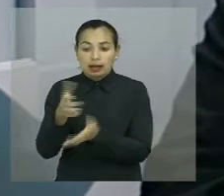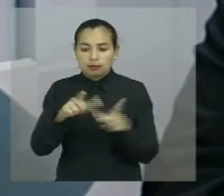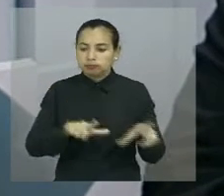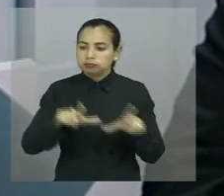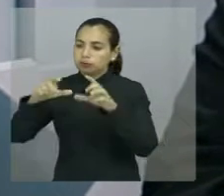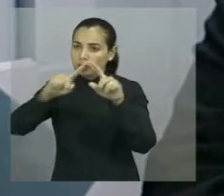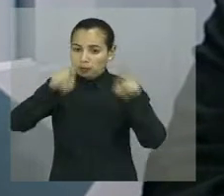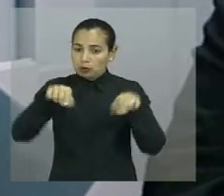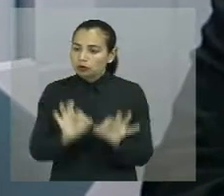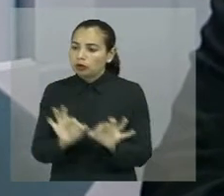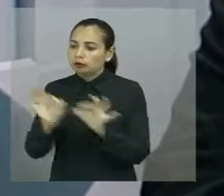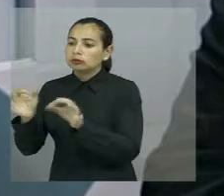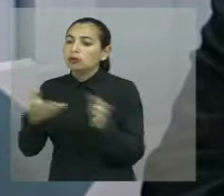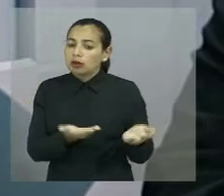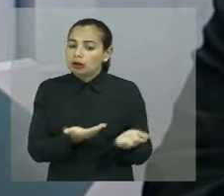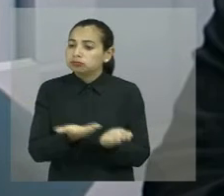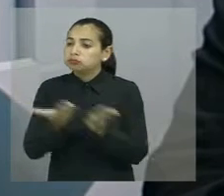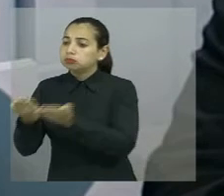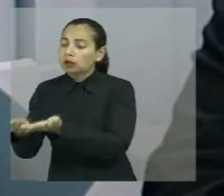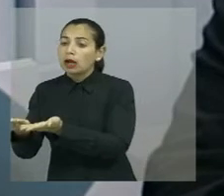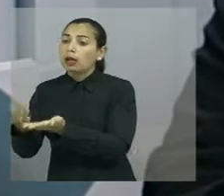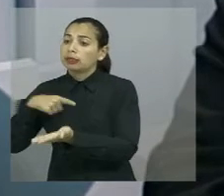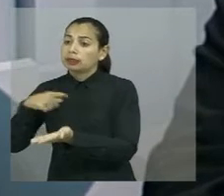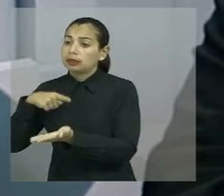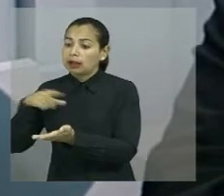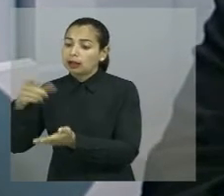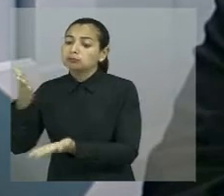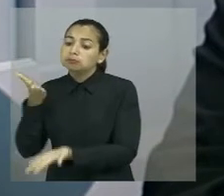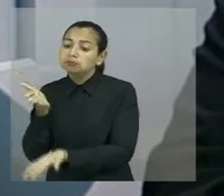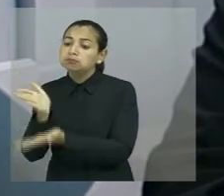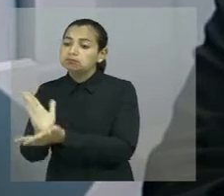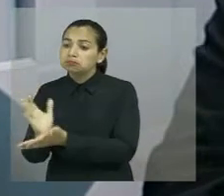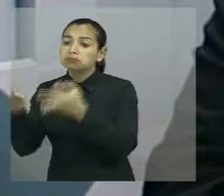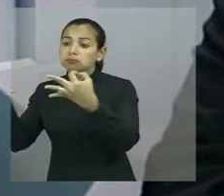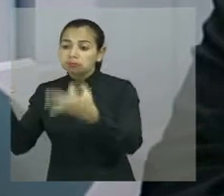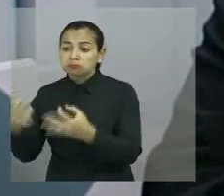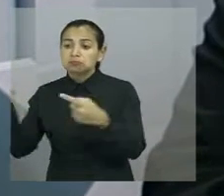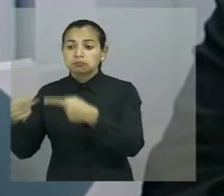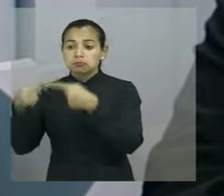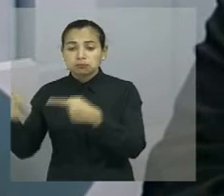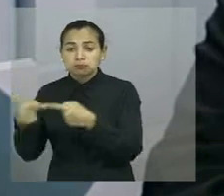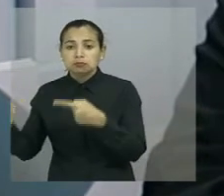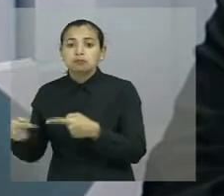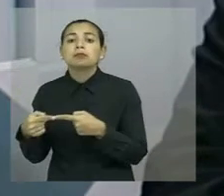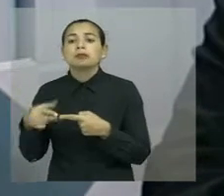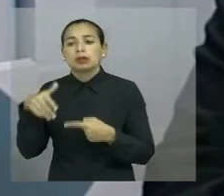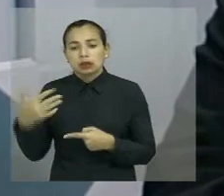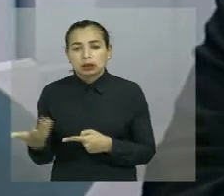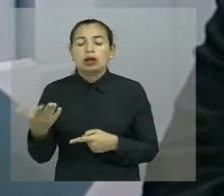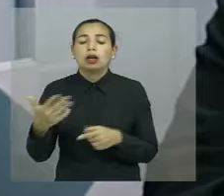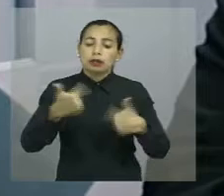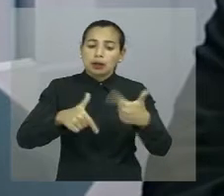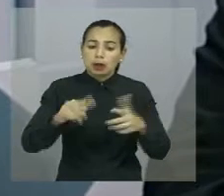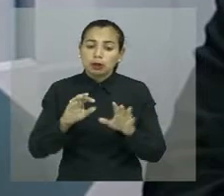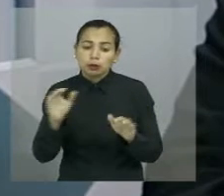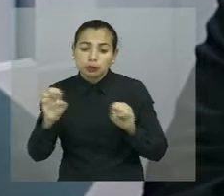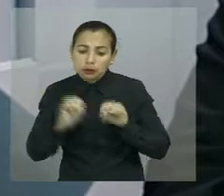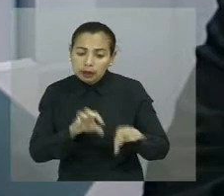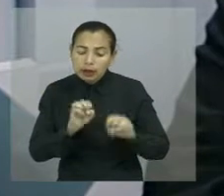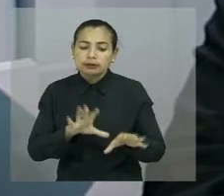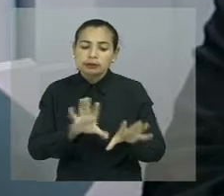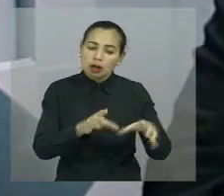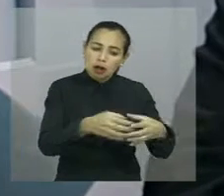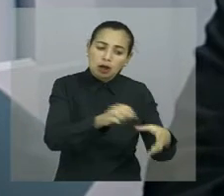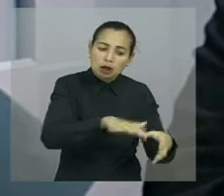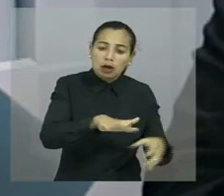vai para a comissão temática, a partir do assunto que trata naquele projeto. Se tratar de educação, vai para a educação, saúde, vai